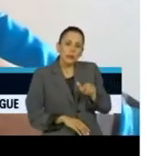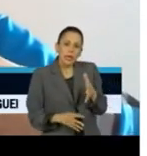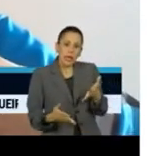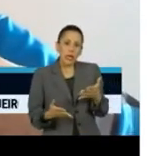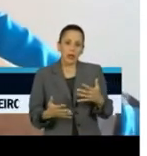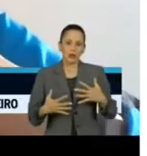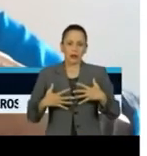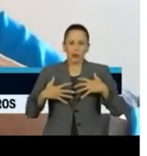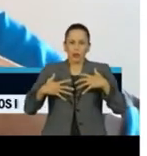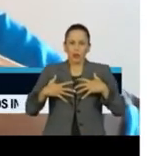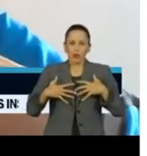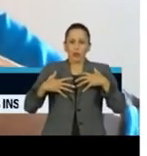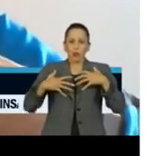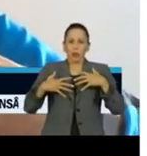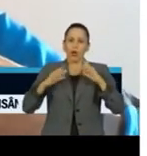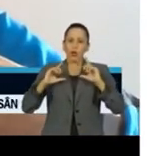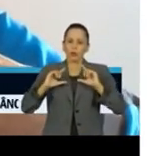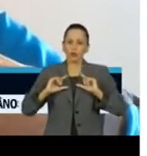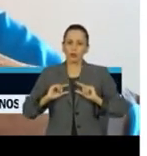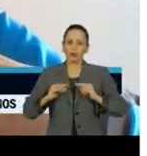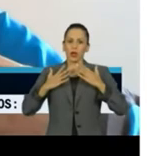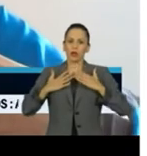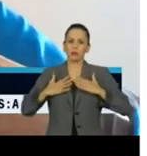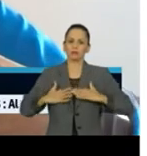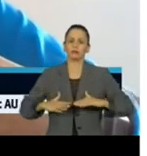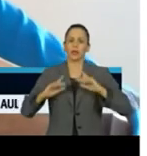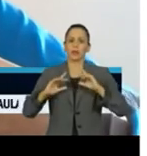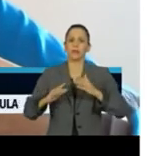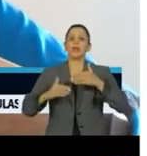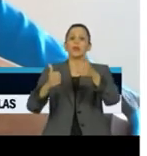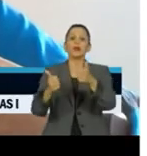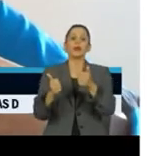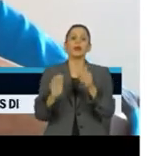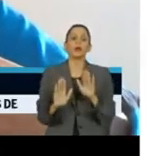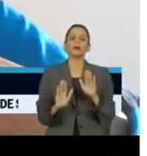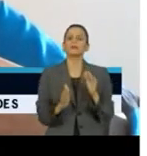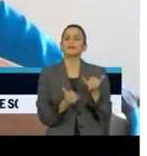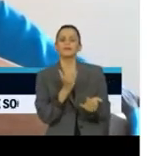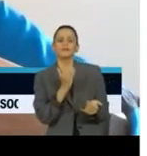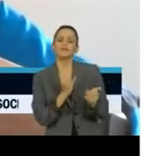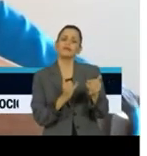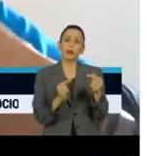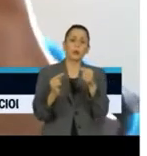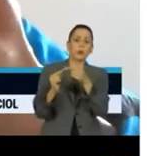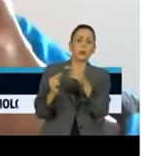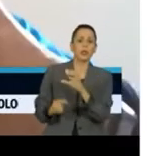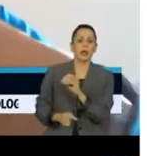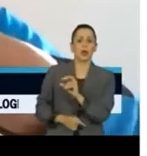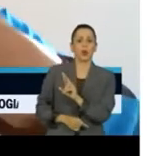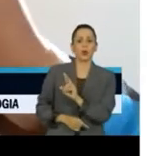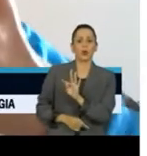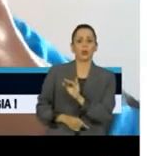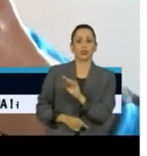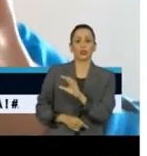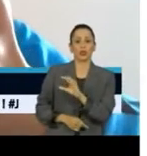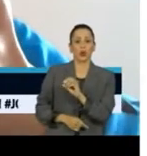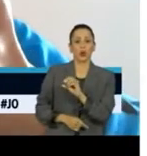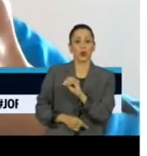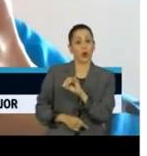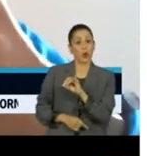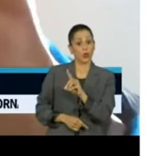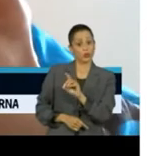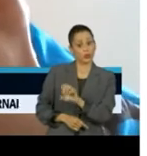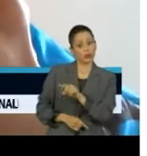né? Até que ponto isso seria melhor do que corticoides, né? Que é mais simples, mais barato,